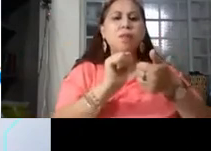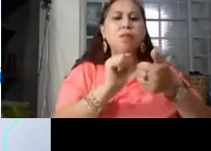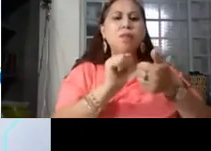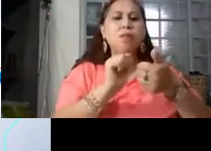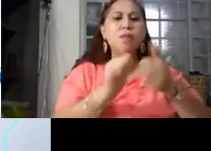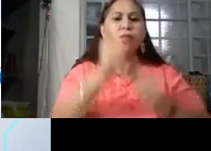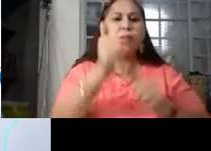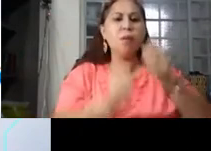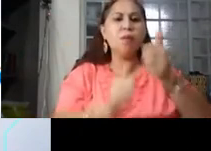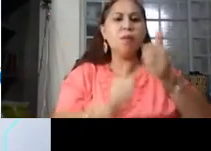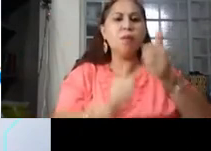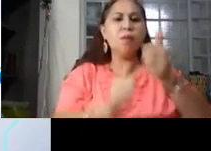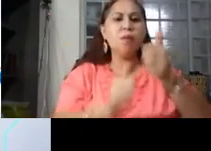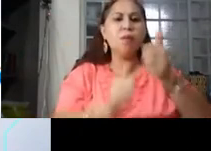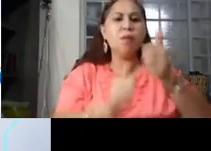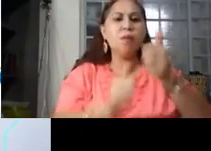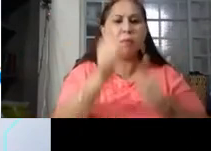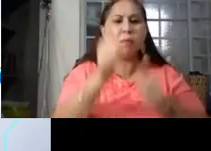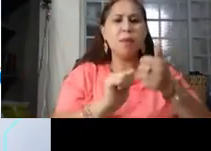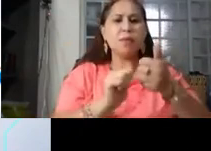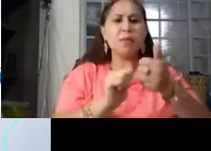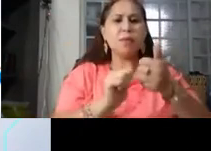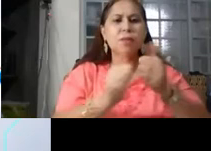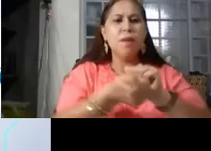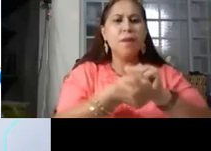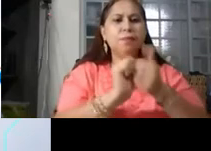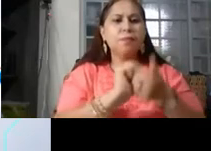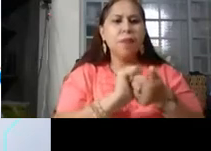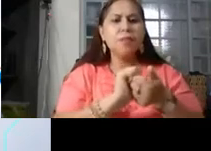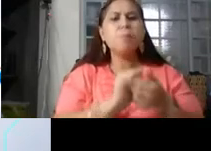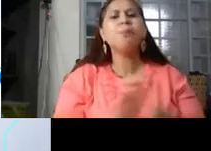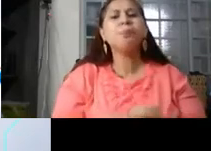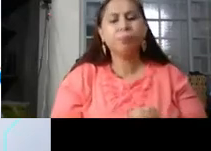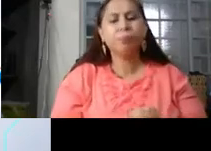esporte e virou futebol. Alguns fazem assim também, para cima e para baixo. Mas